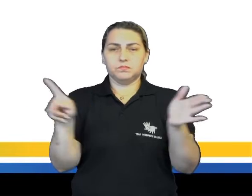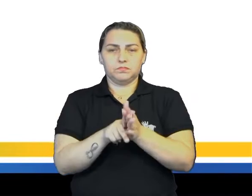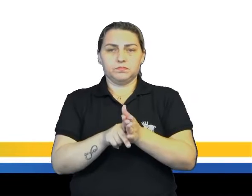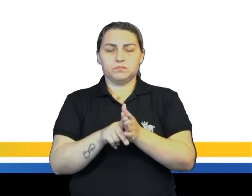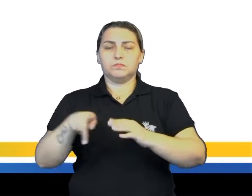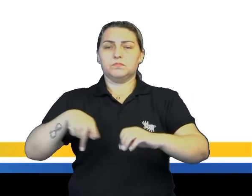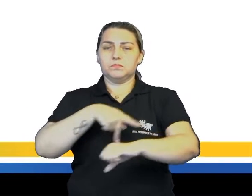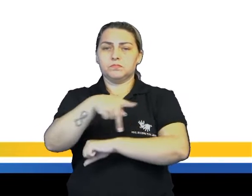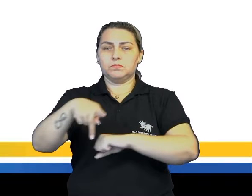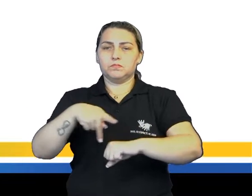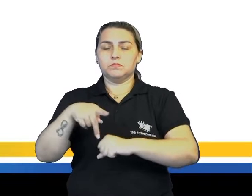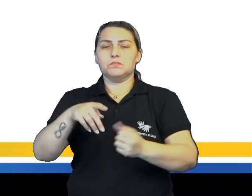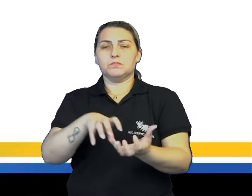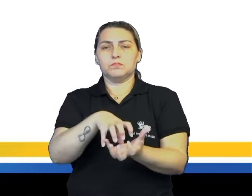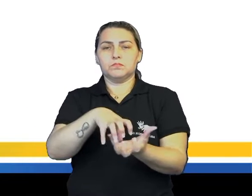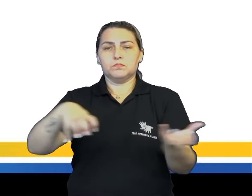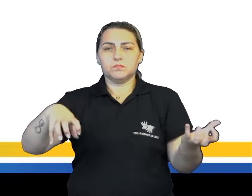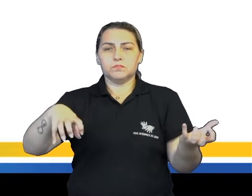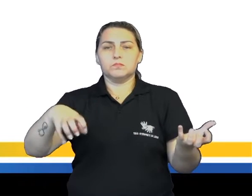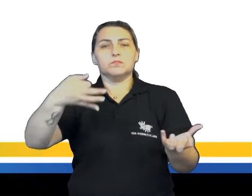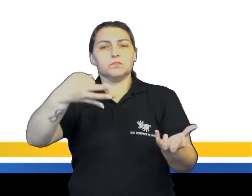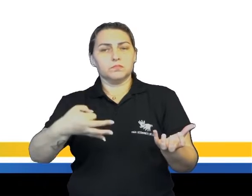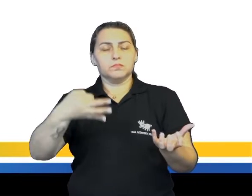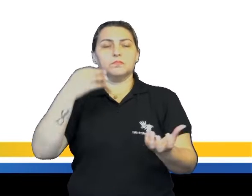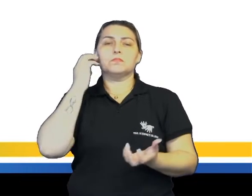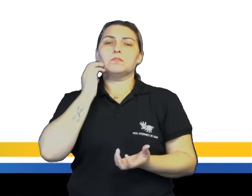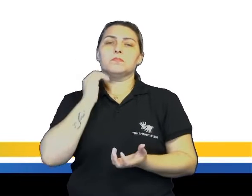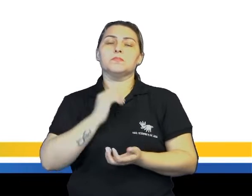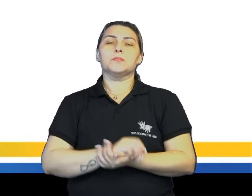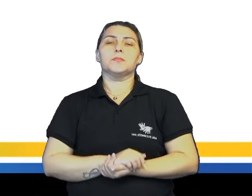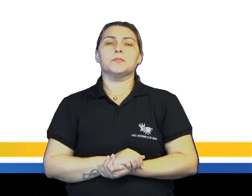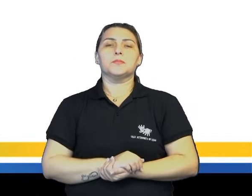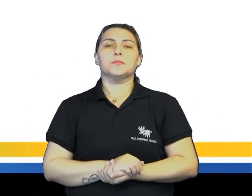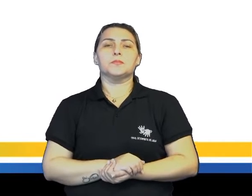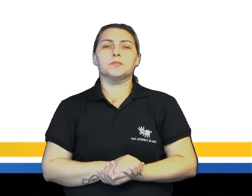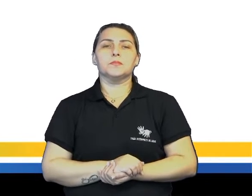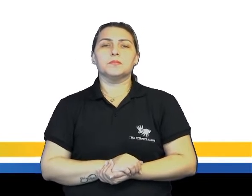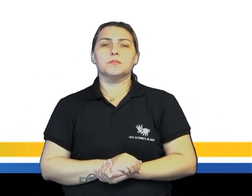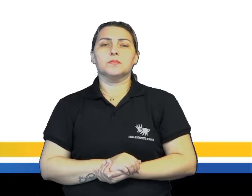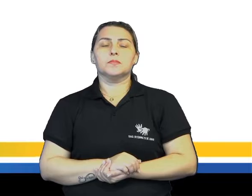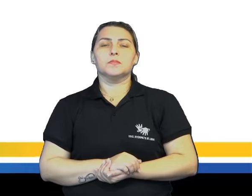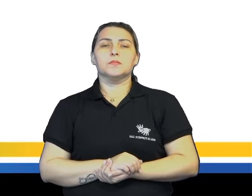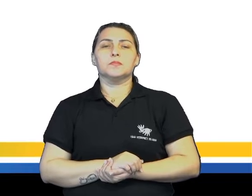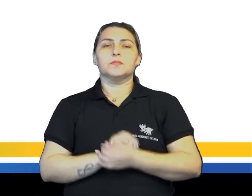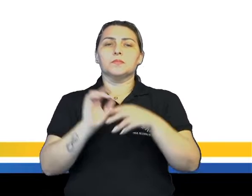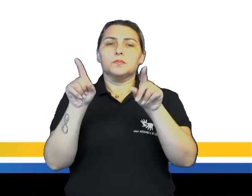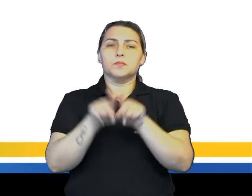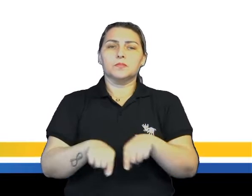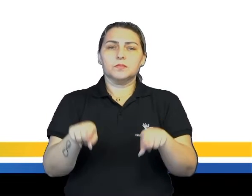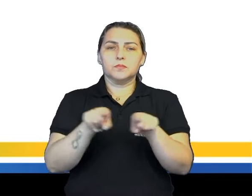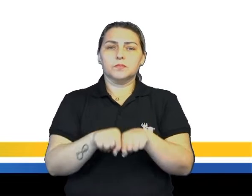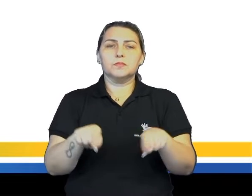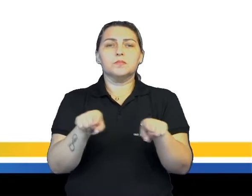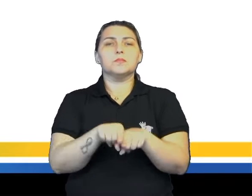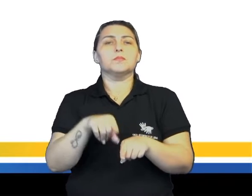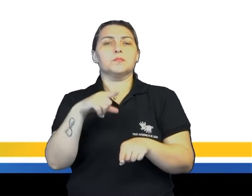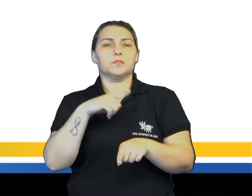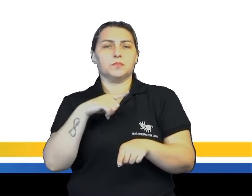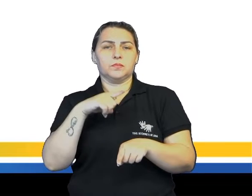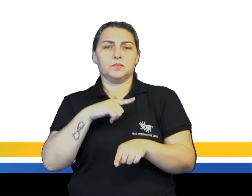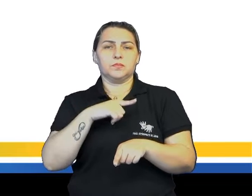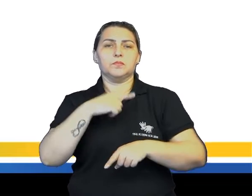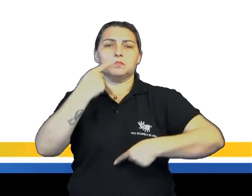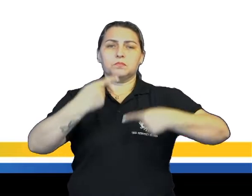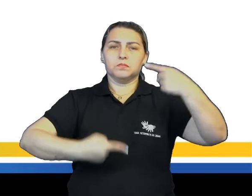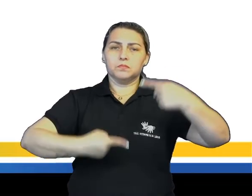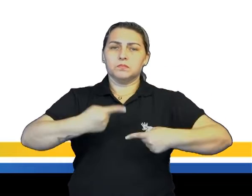um país ou um continente, certo? Outra coisa que era interessante, elas eram autossuficientes, né? Elas tinham suas